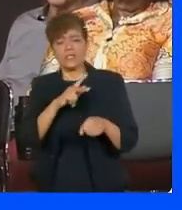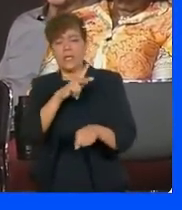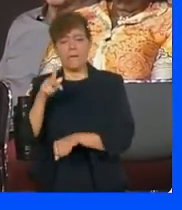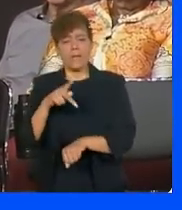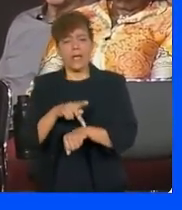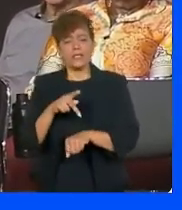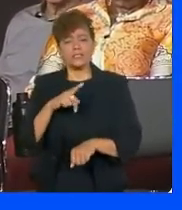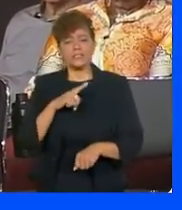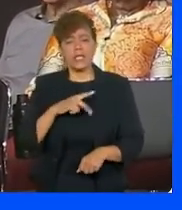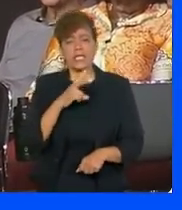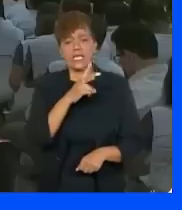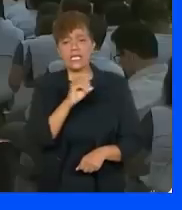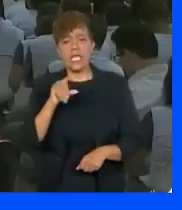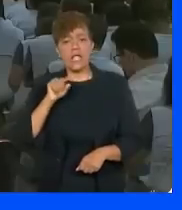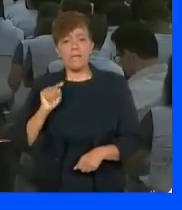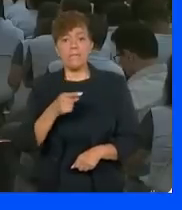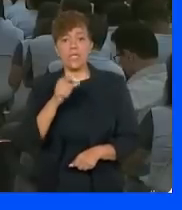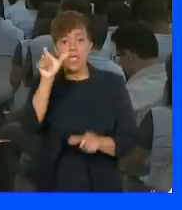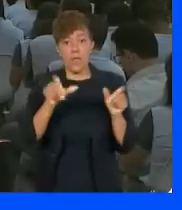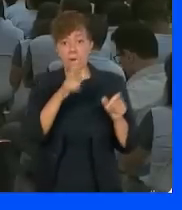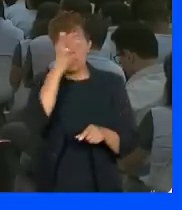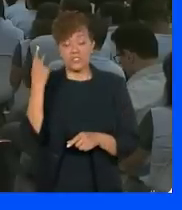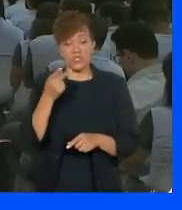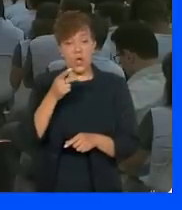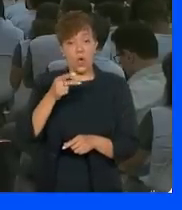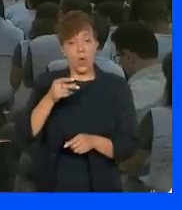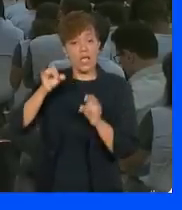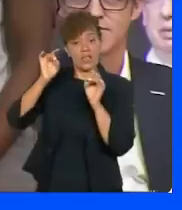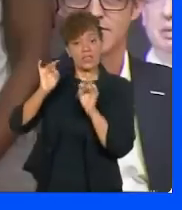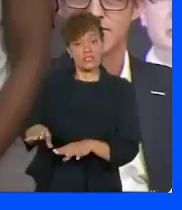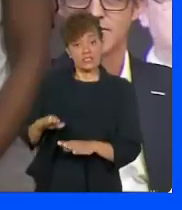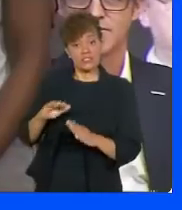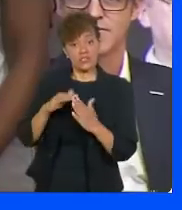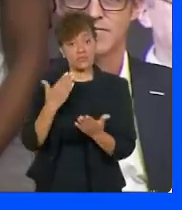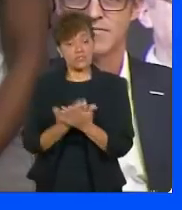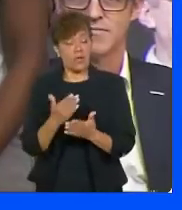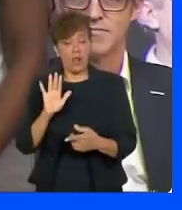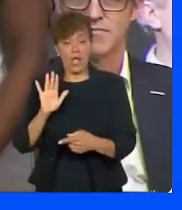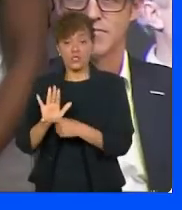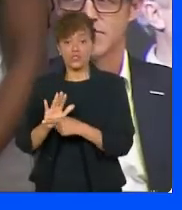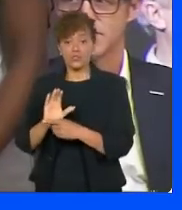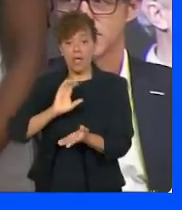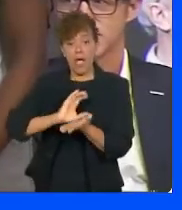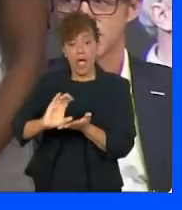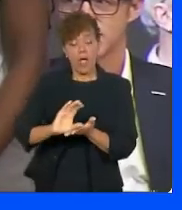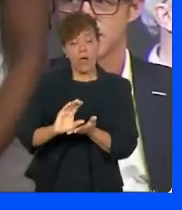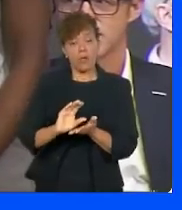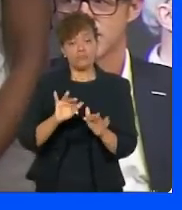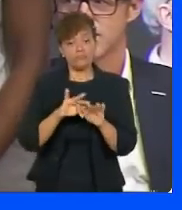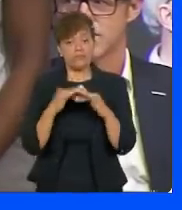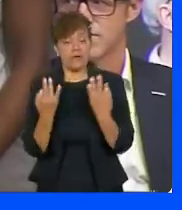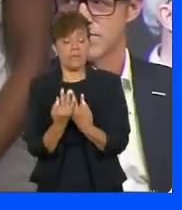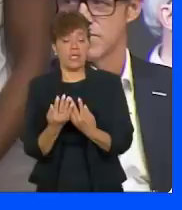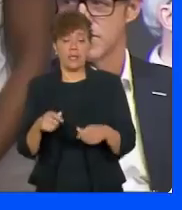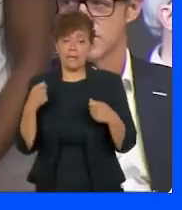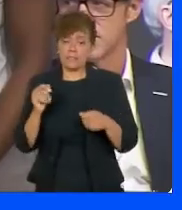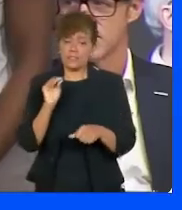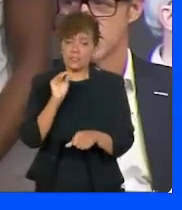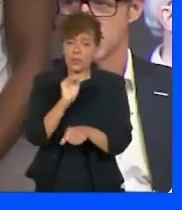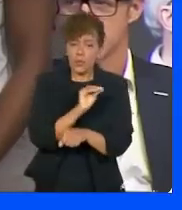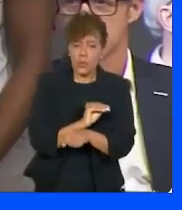tem 500 mil pessoas desistindo da escola para ajudar no orçamento familiar? Nós vamos ter que